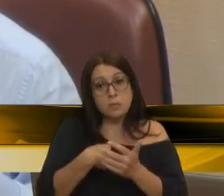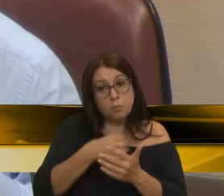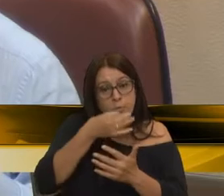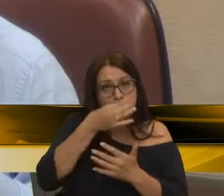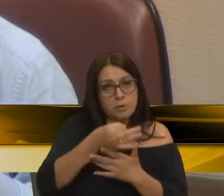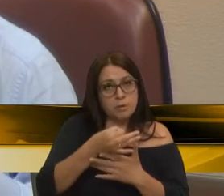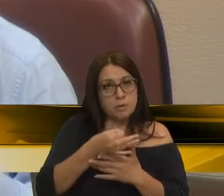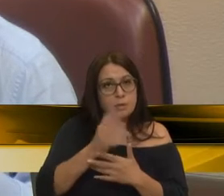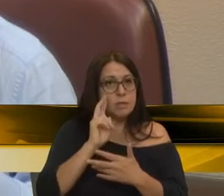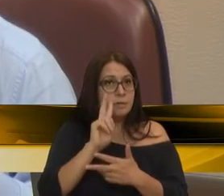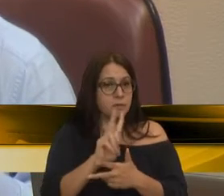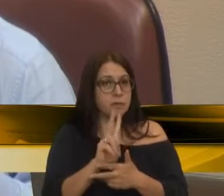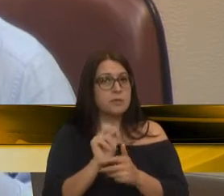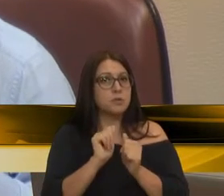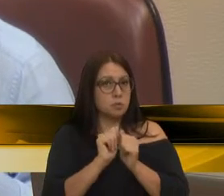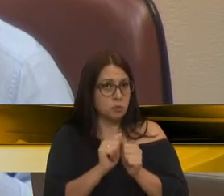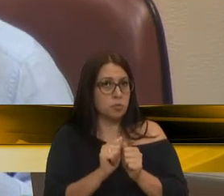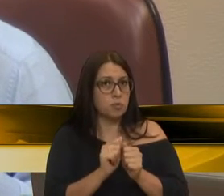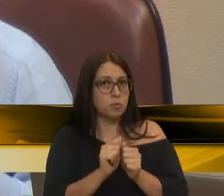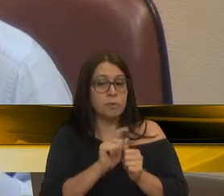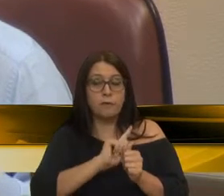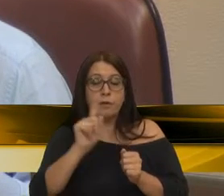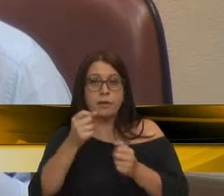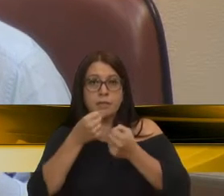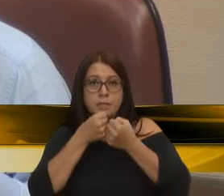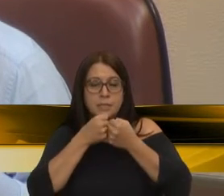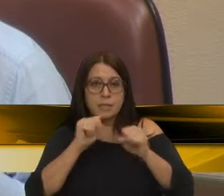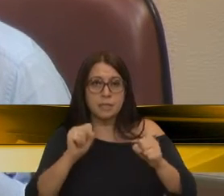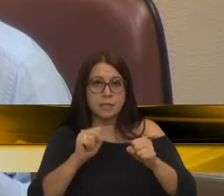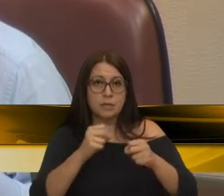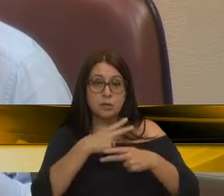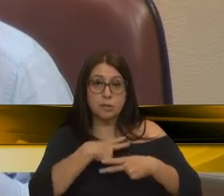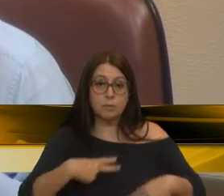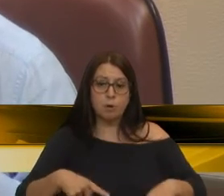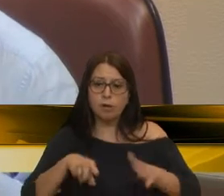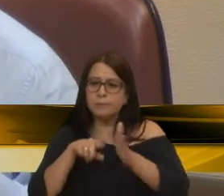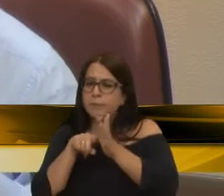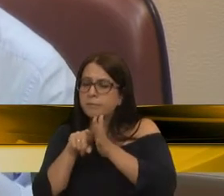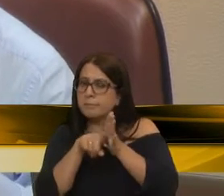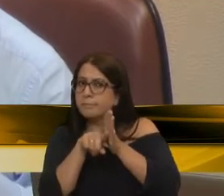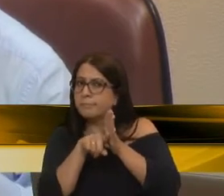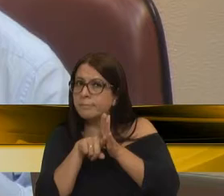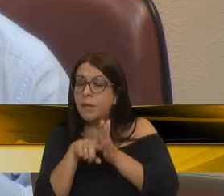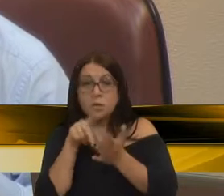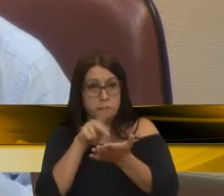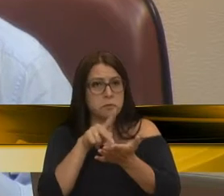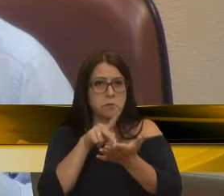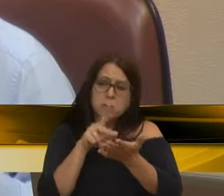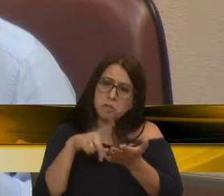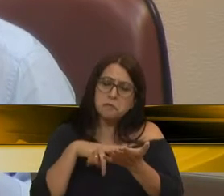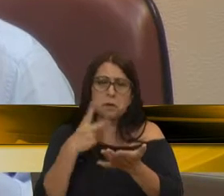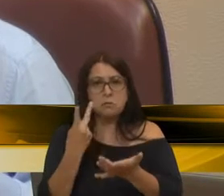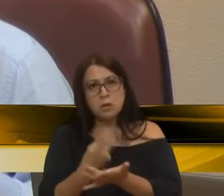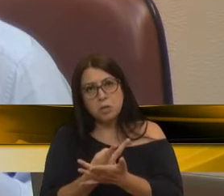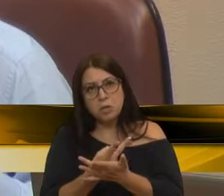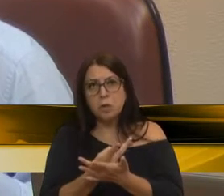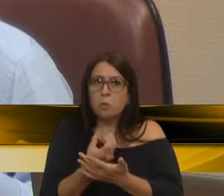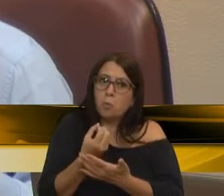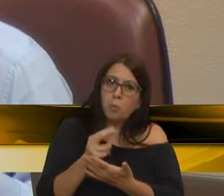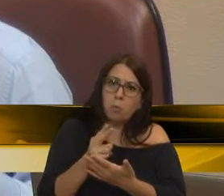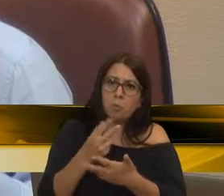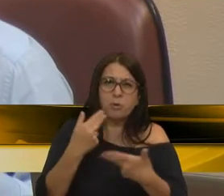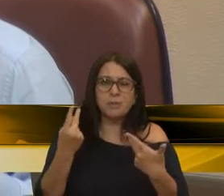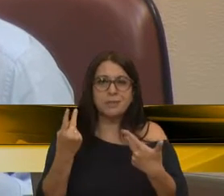as considerações sejam levadas aos secretários transporte para investigar se de fato houve erro ou alguma